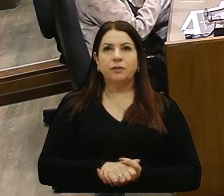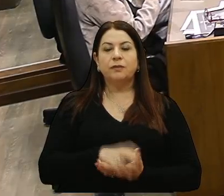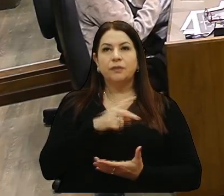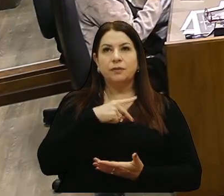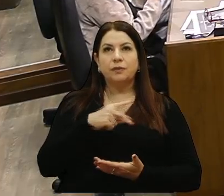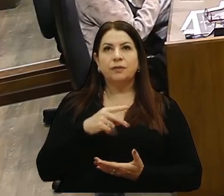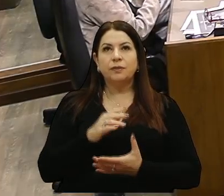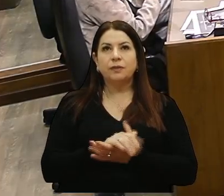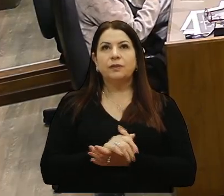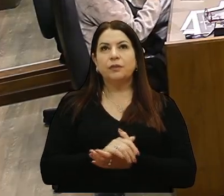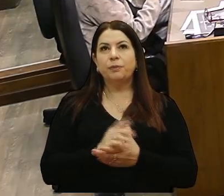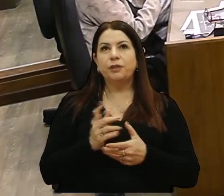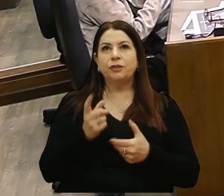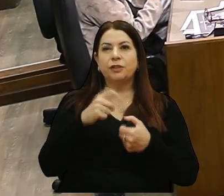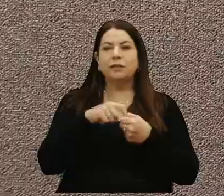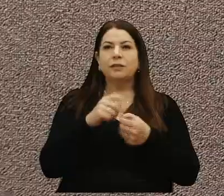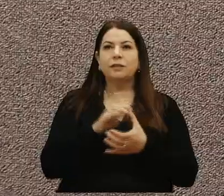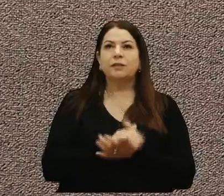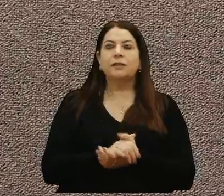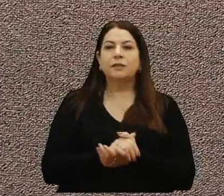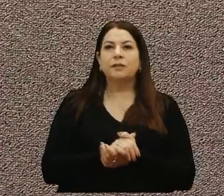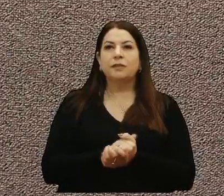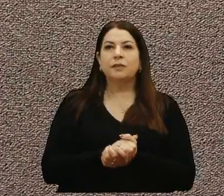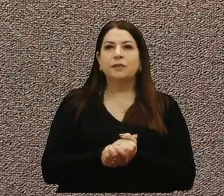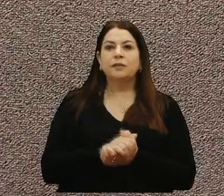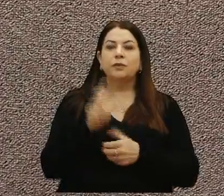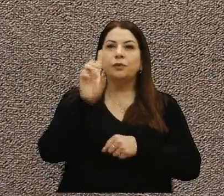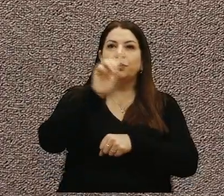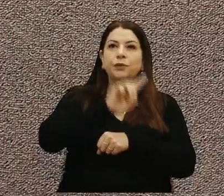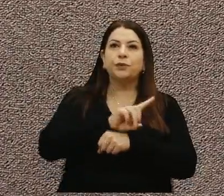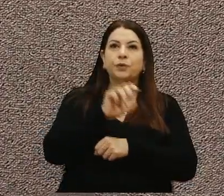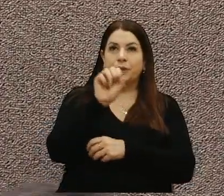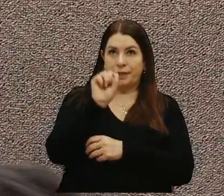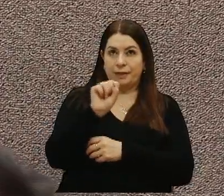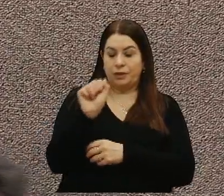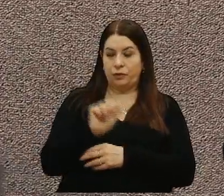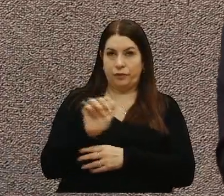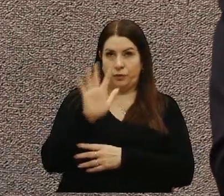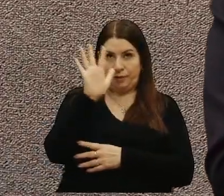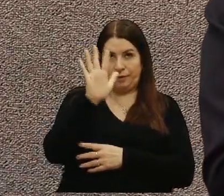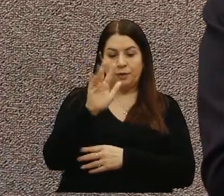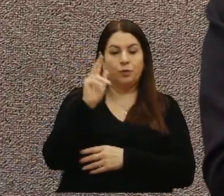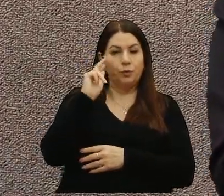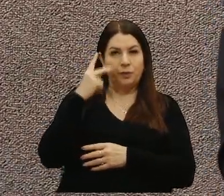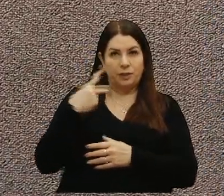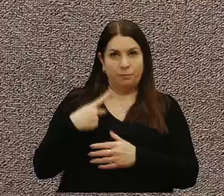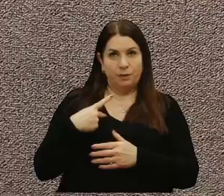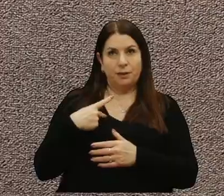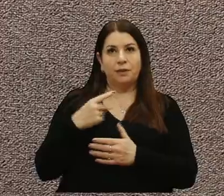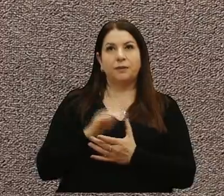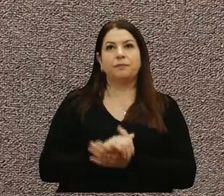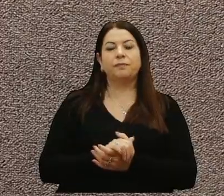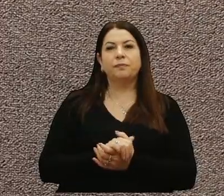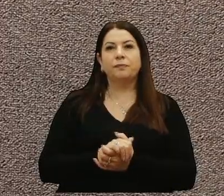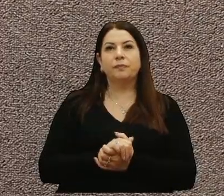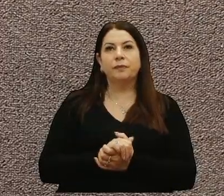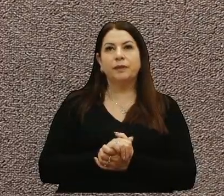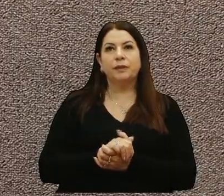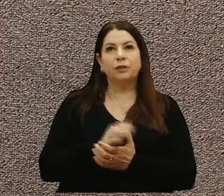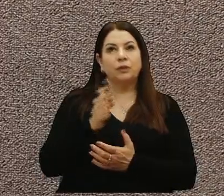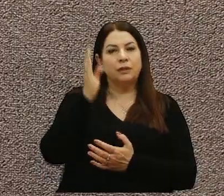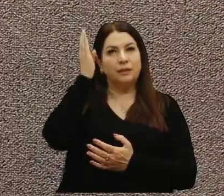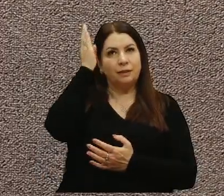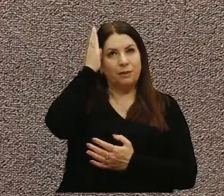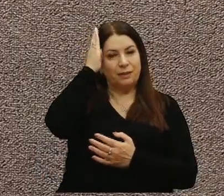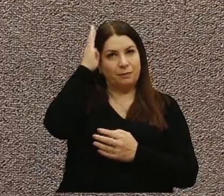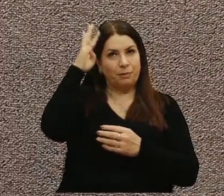então, retornando, o dia S de valorização e reconhecimento do Serviço Social do Comércio,